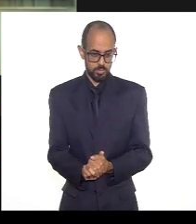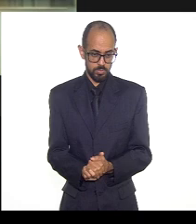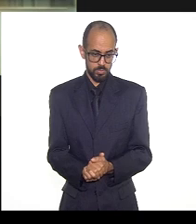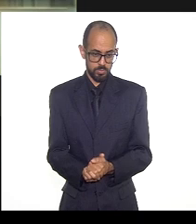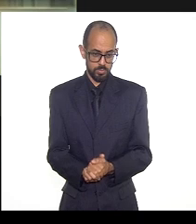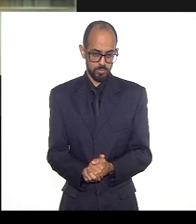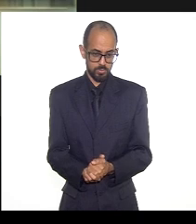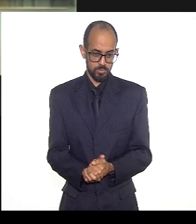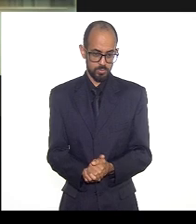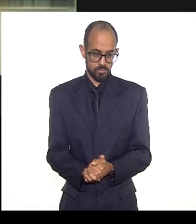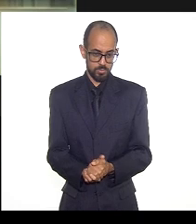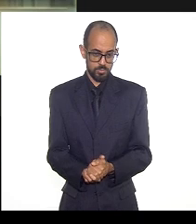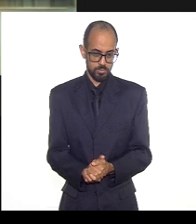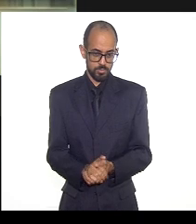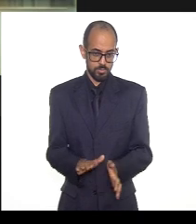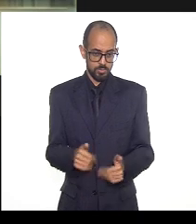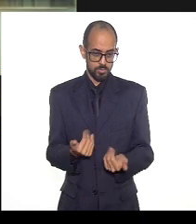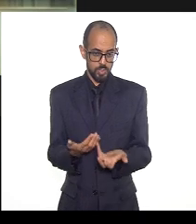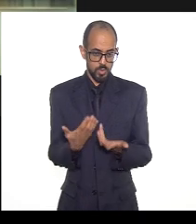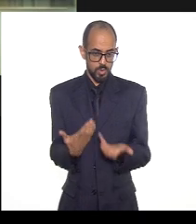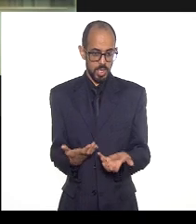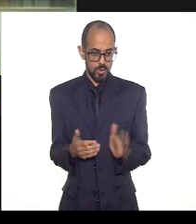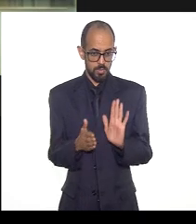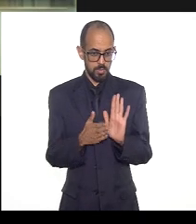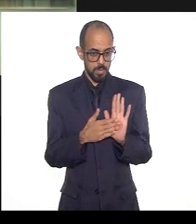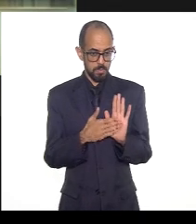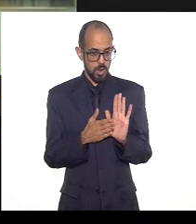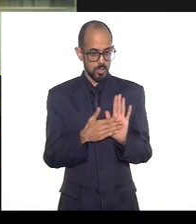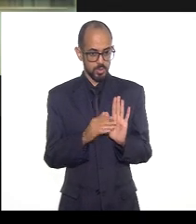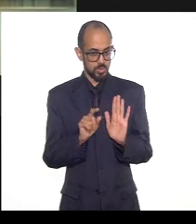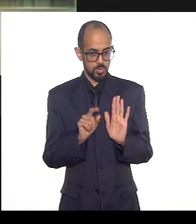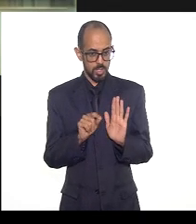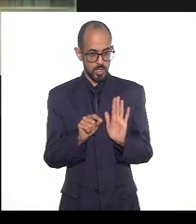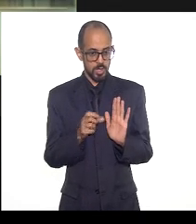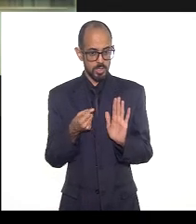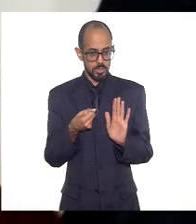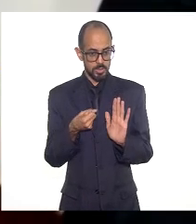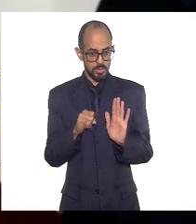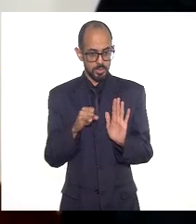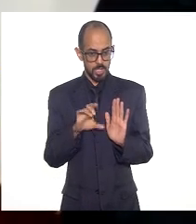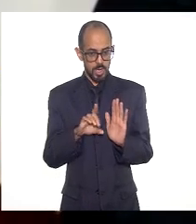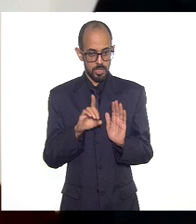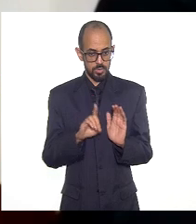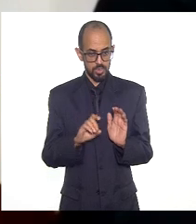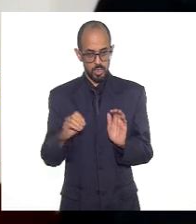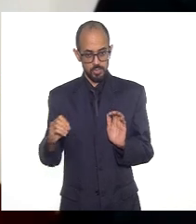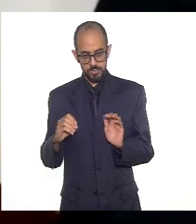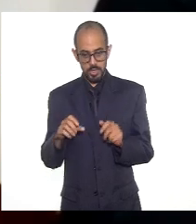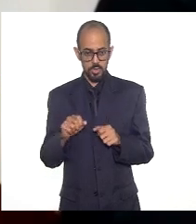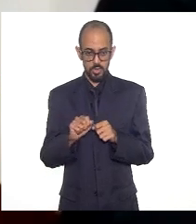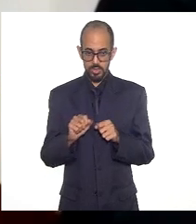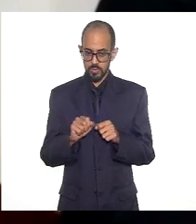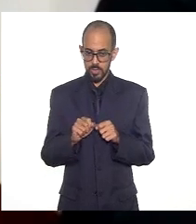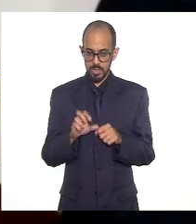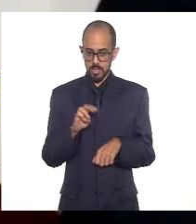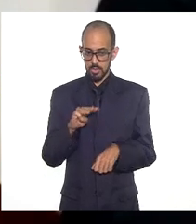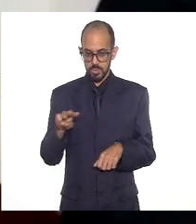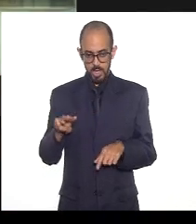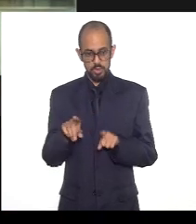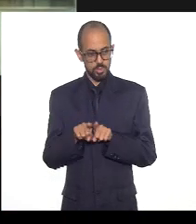Não é publicado em diário. É DO, mas não sai transparência. Então, quero propor que, se é no diário oficial, fazemos também no site.